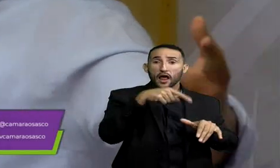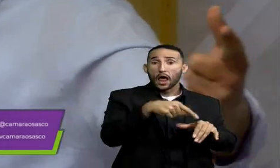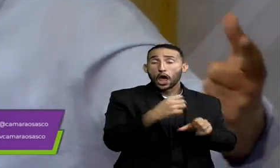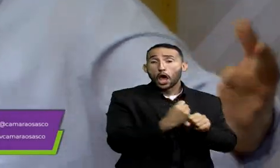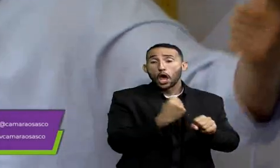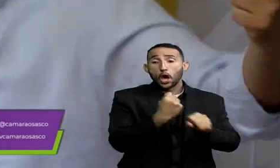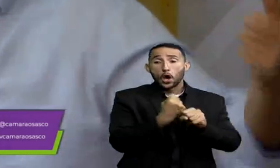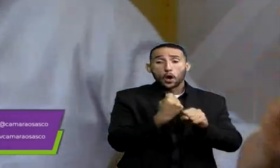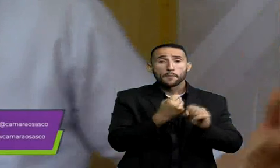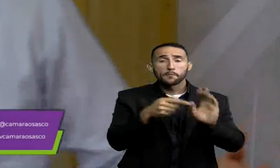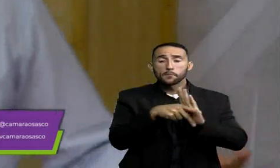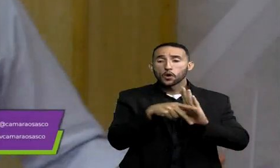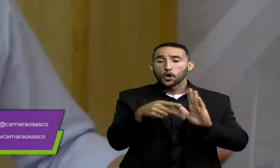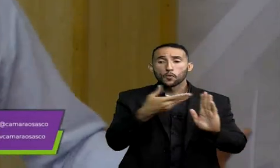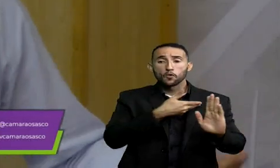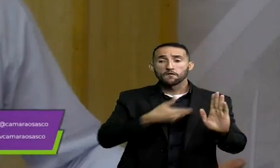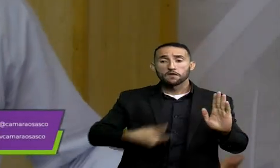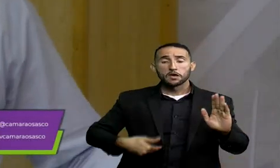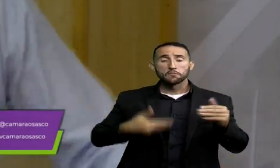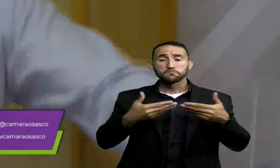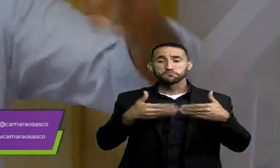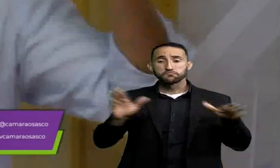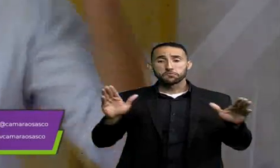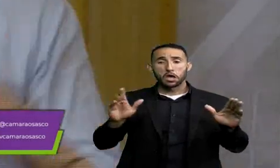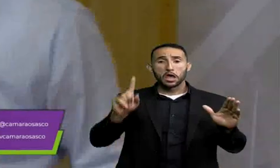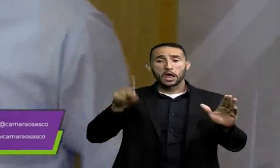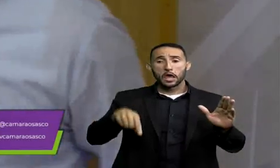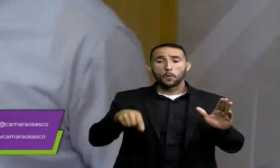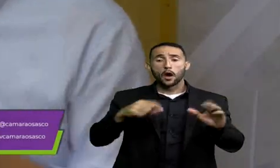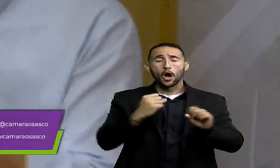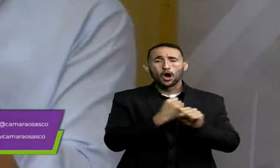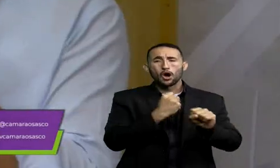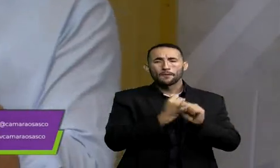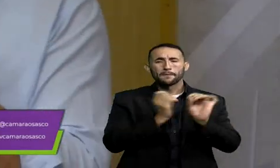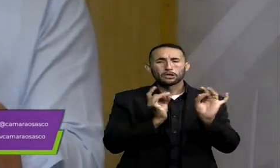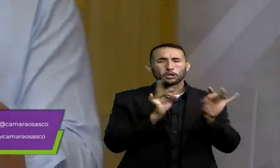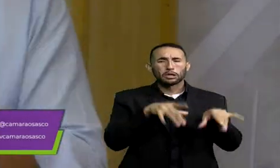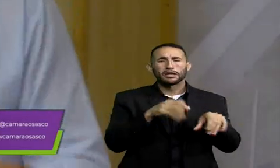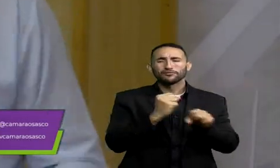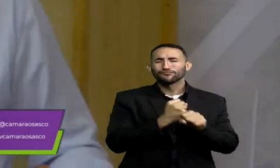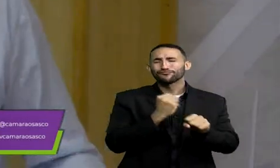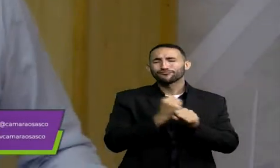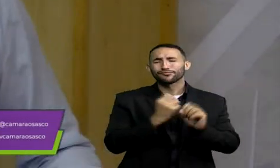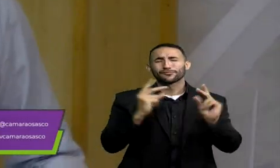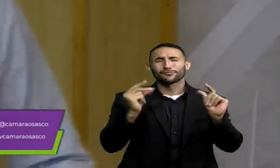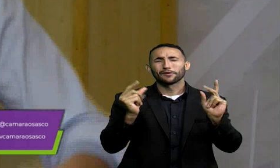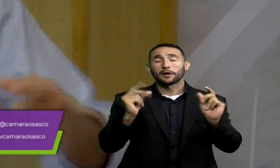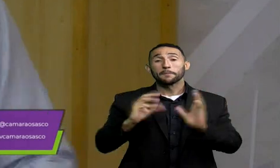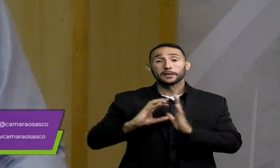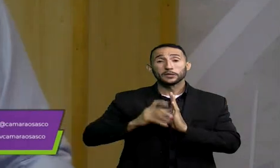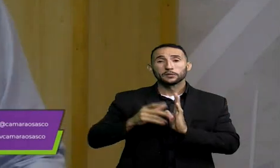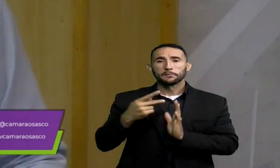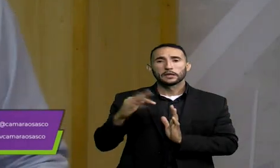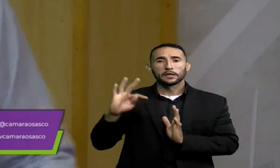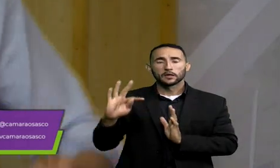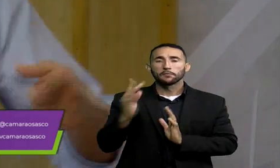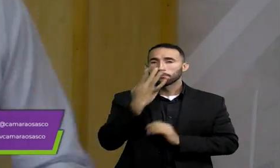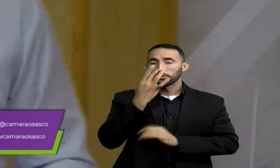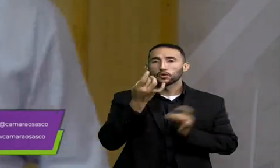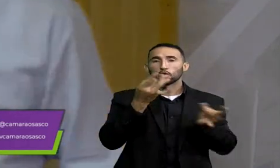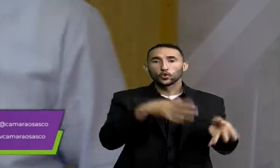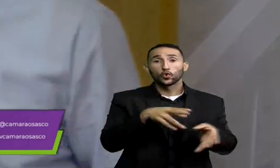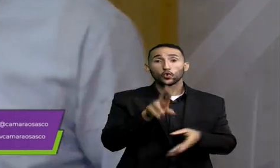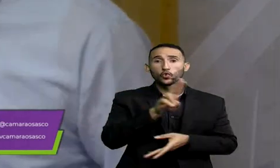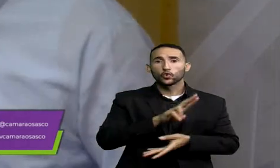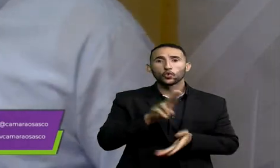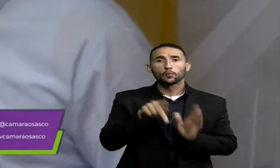obra feita pelo atual presidente é uma obra abandonada pelo governo do PT que não terminou usou o